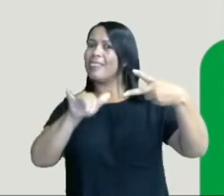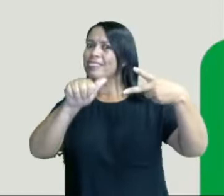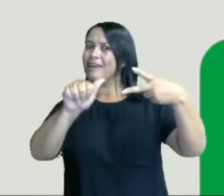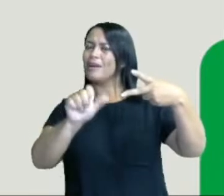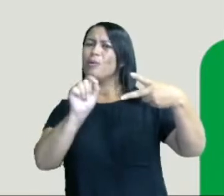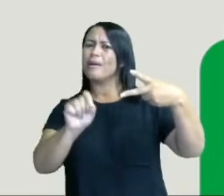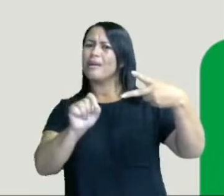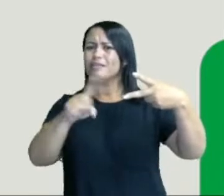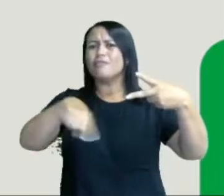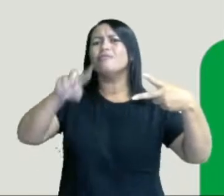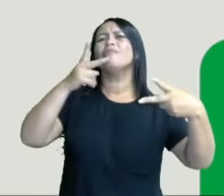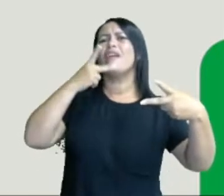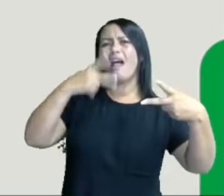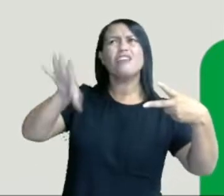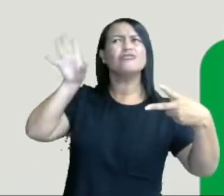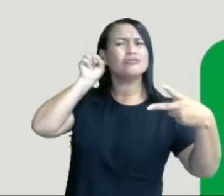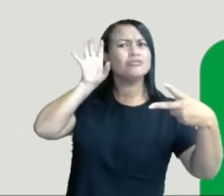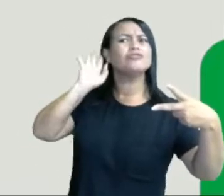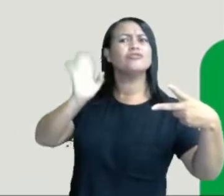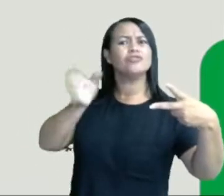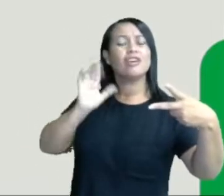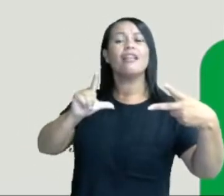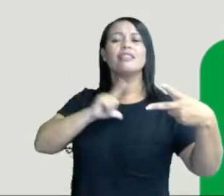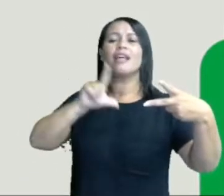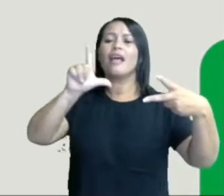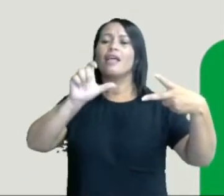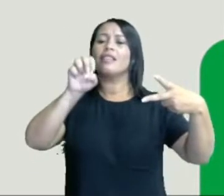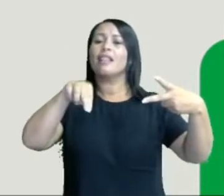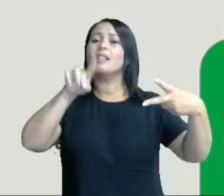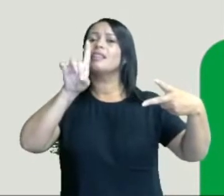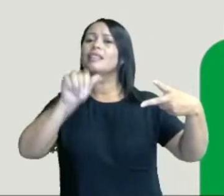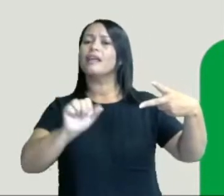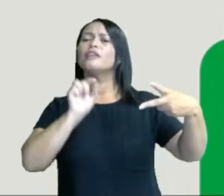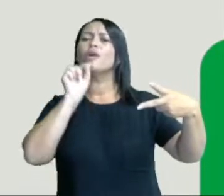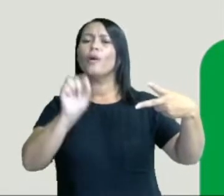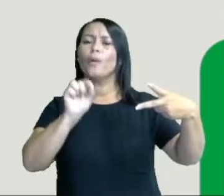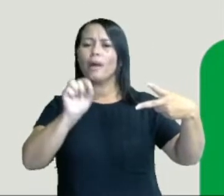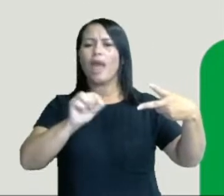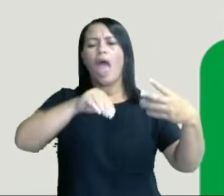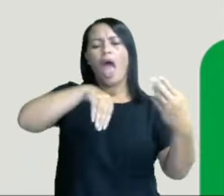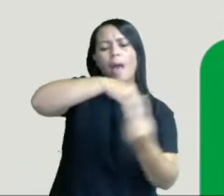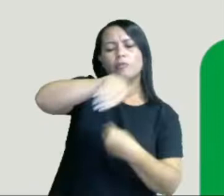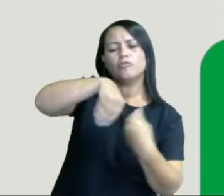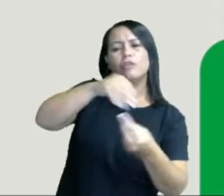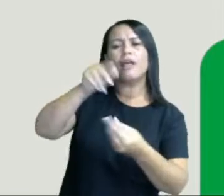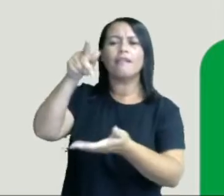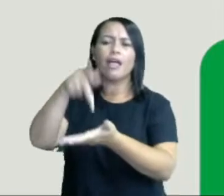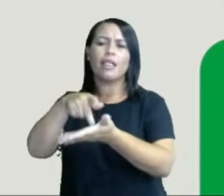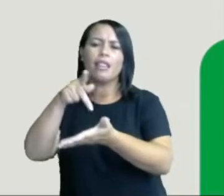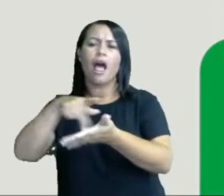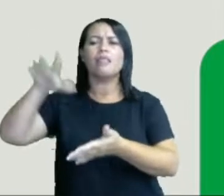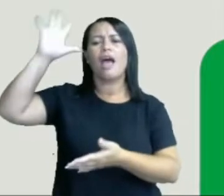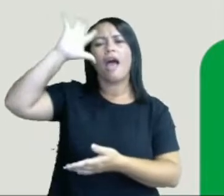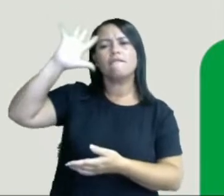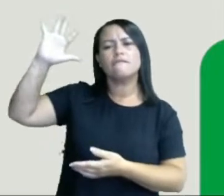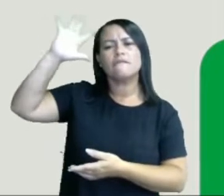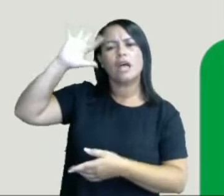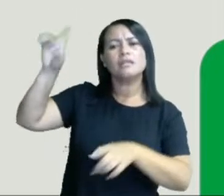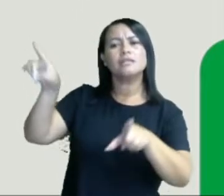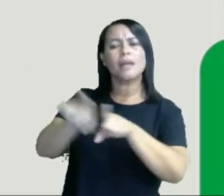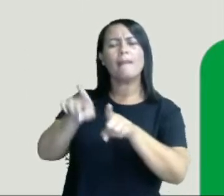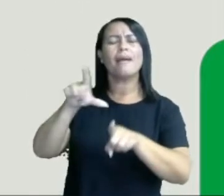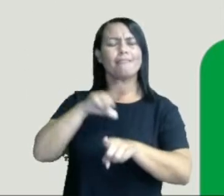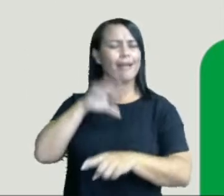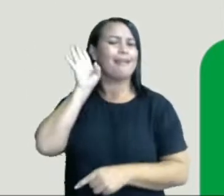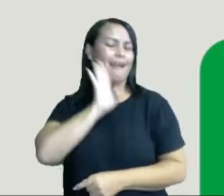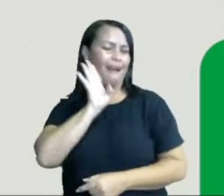ouviu falar em lenda, não é mesmo? E na lenda nós vamos ter a mistura do que é real, do que é fantasia, também é